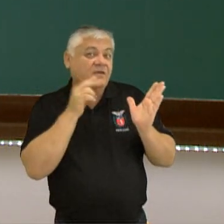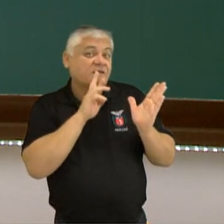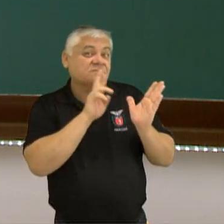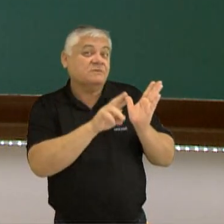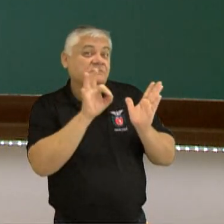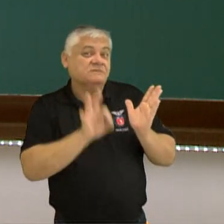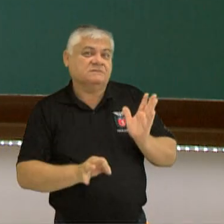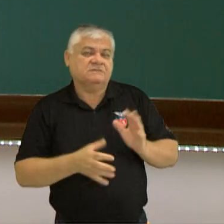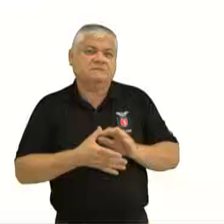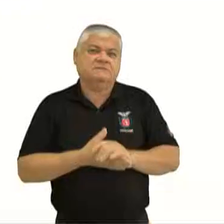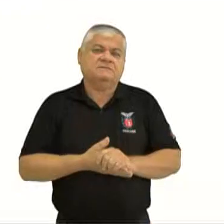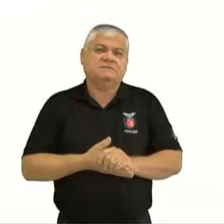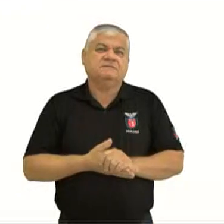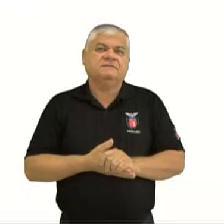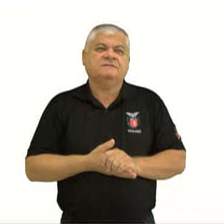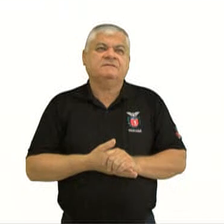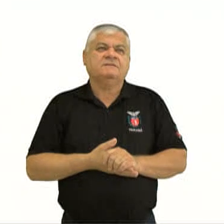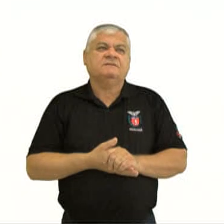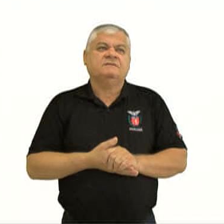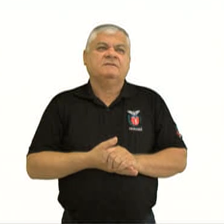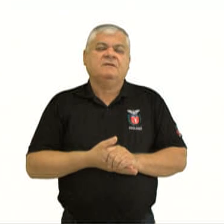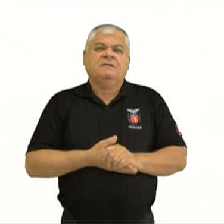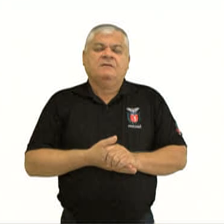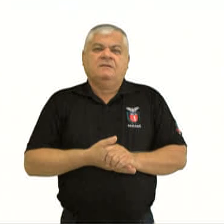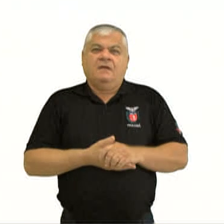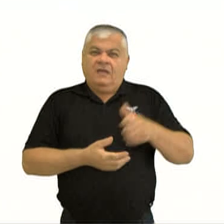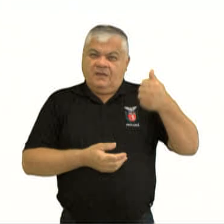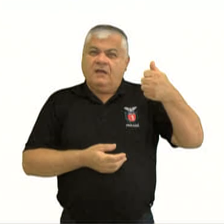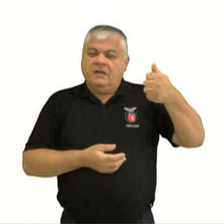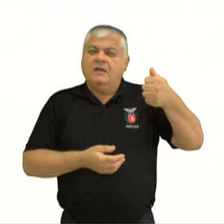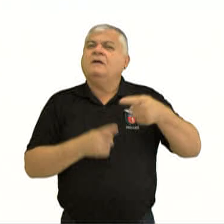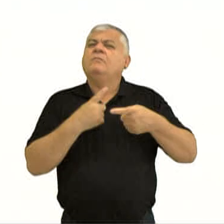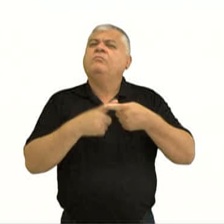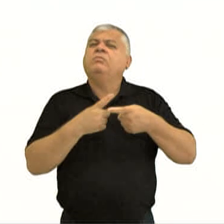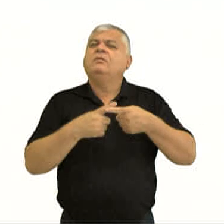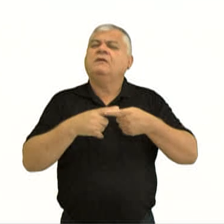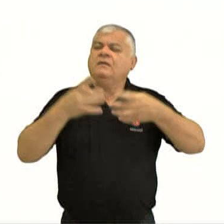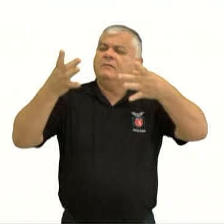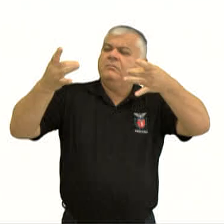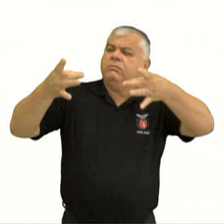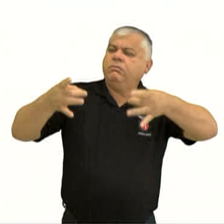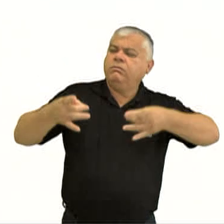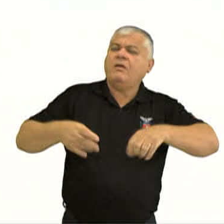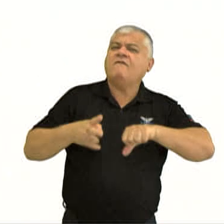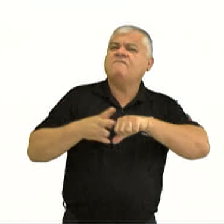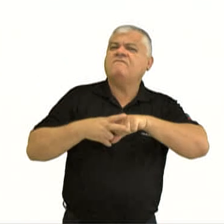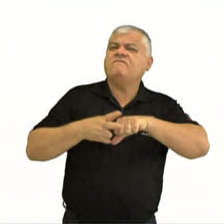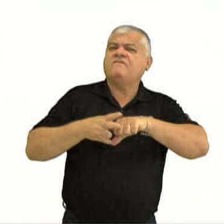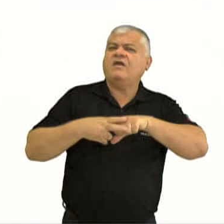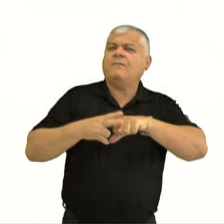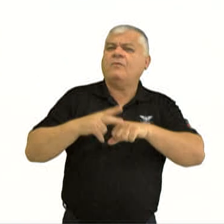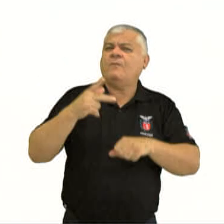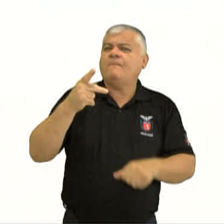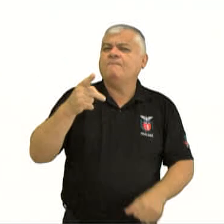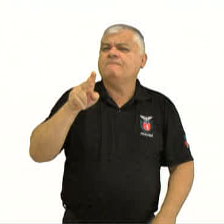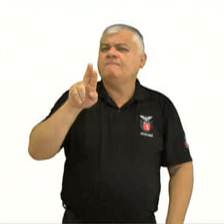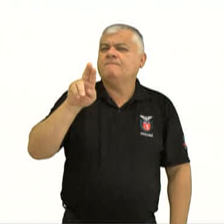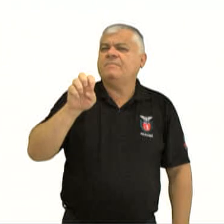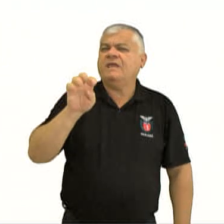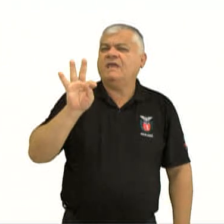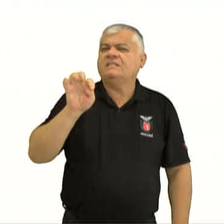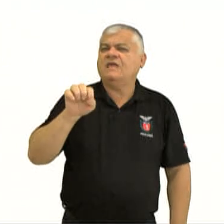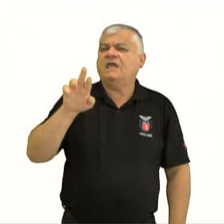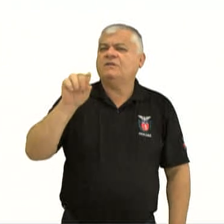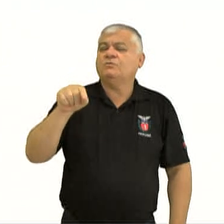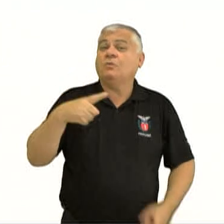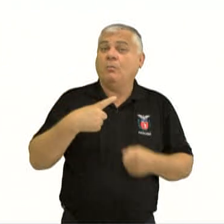certas? Ó, por que no relato a predominância dos verbos no pretérito? Porque é algo que já